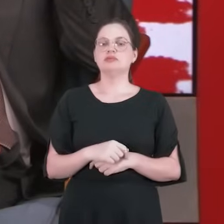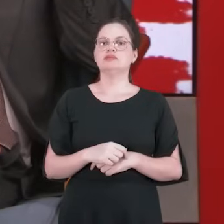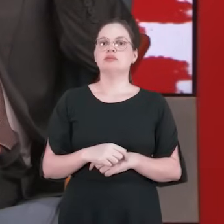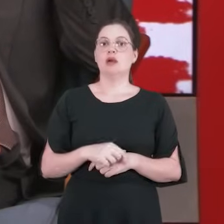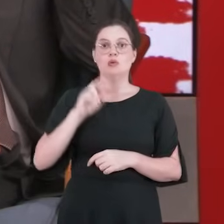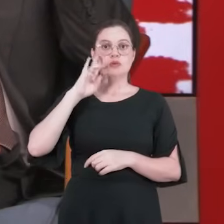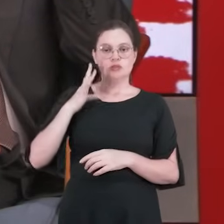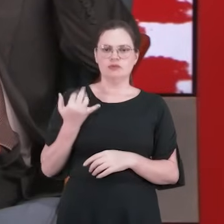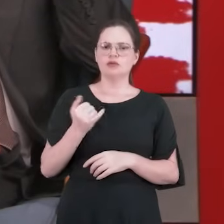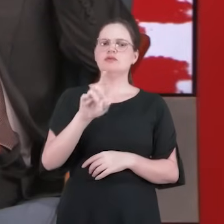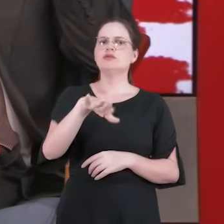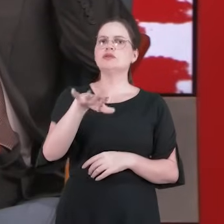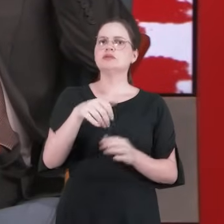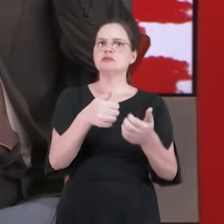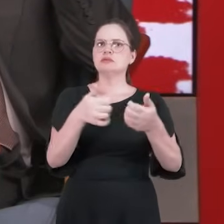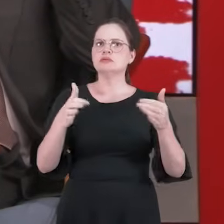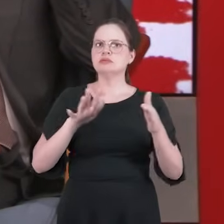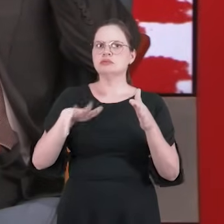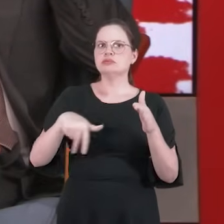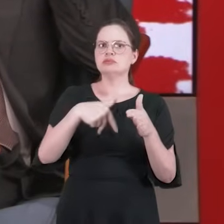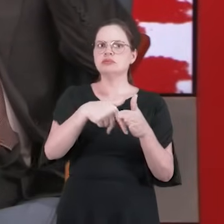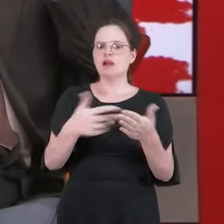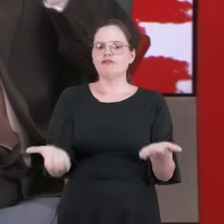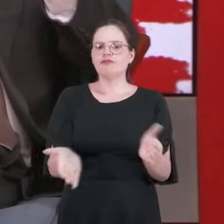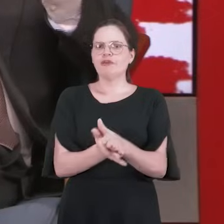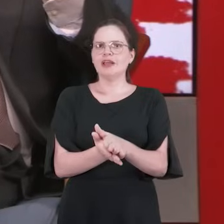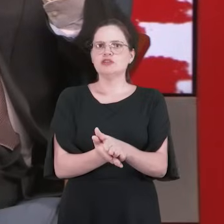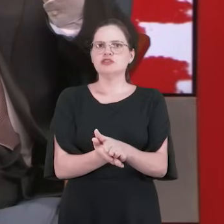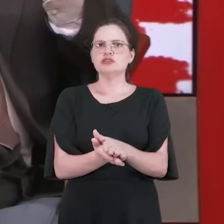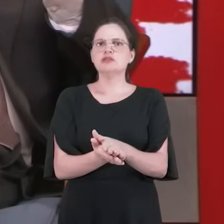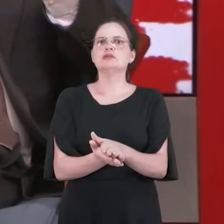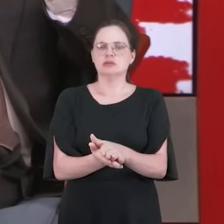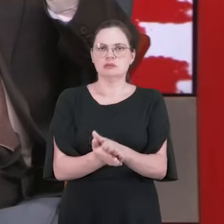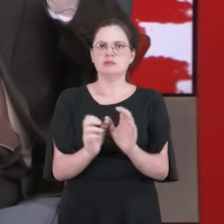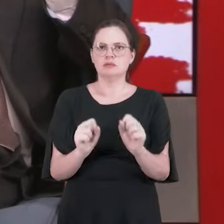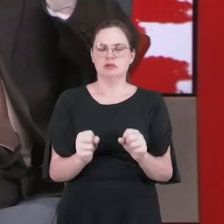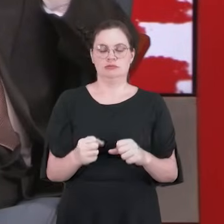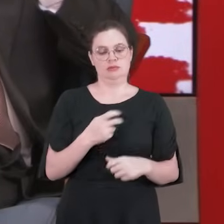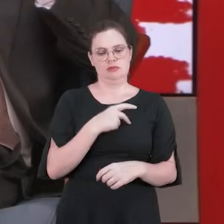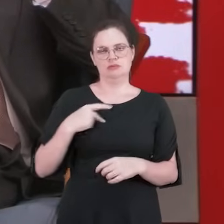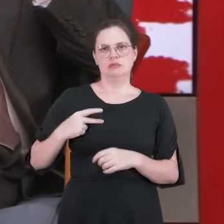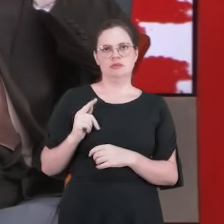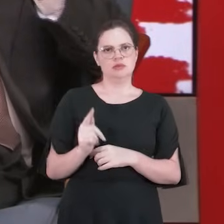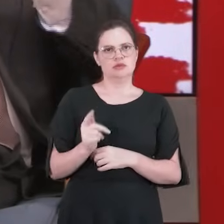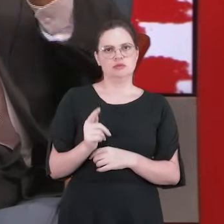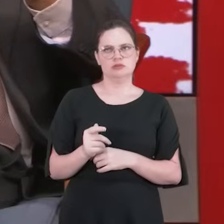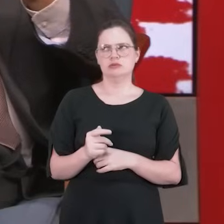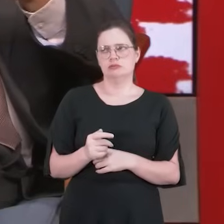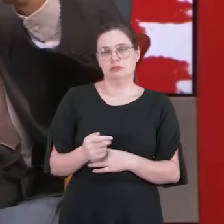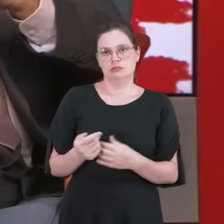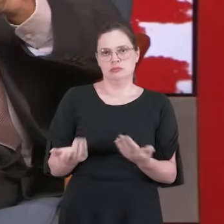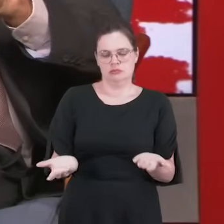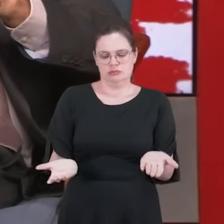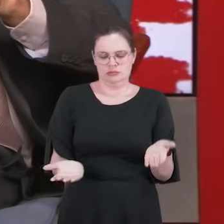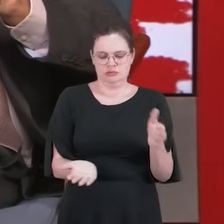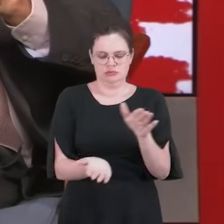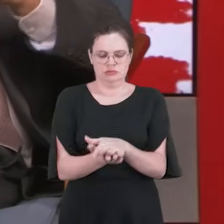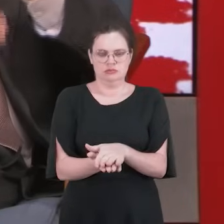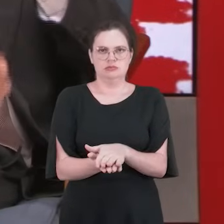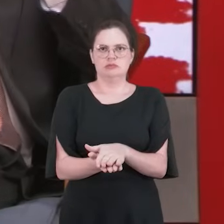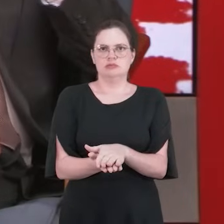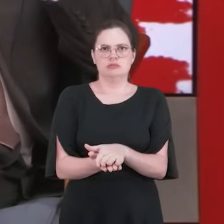Fecha a palavra. Fecha a minha palavra. O pastor Gedeuti estava à frente, ele fechou a